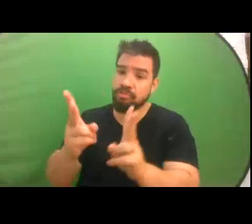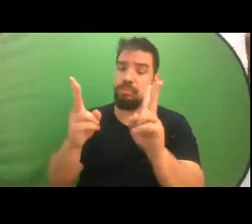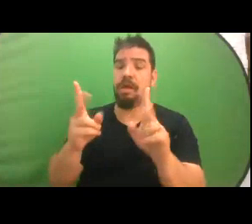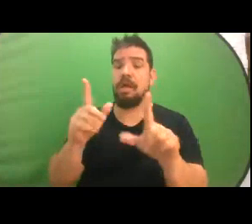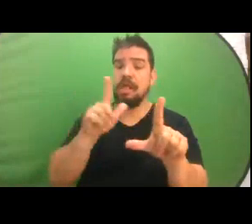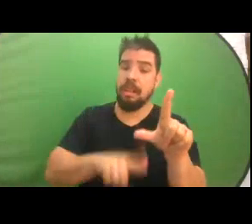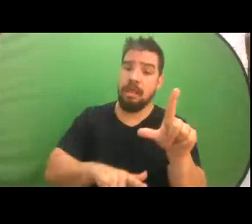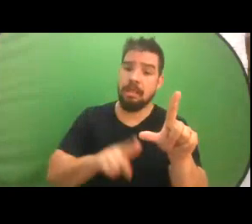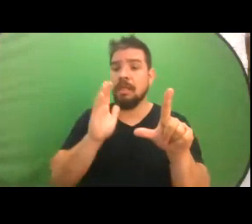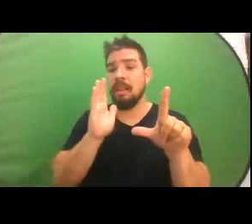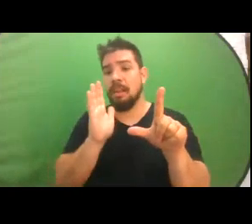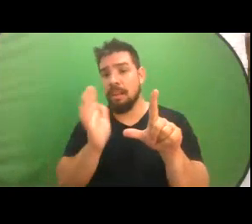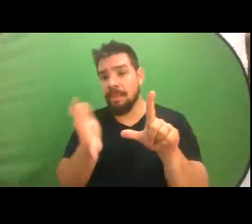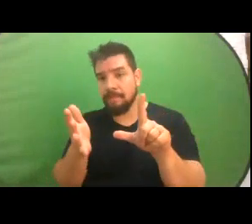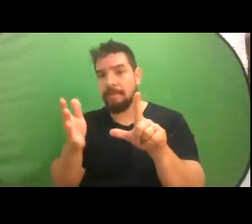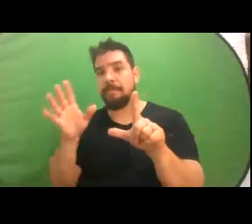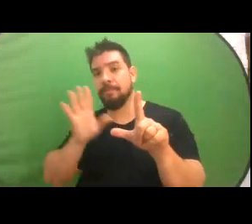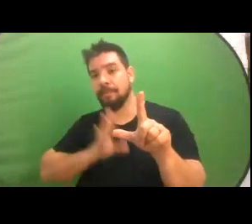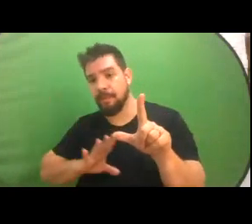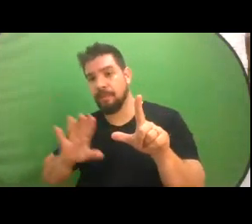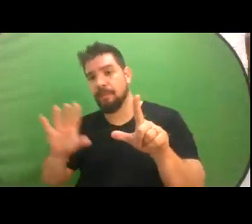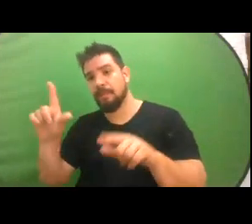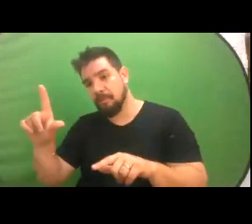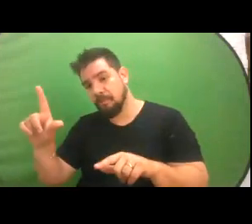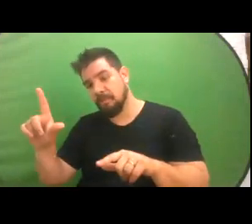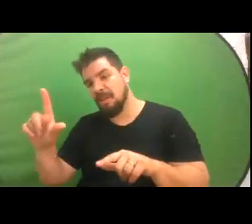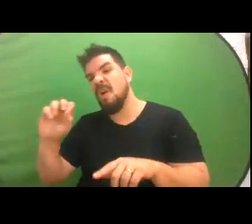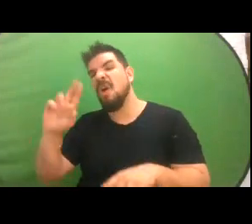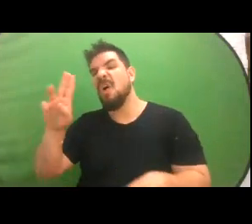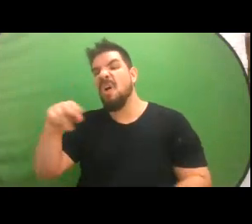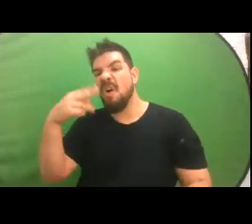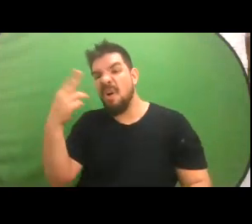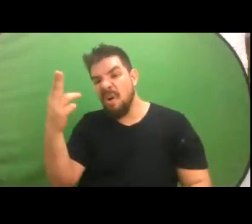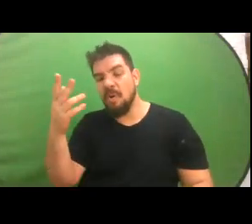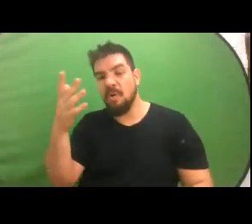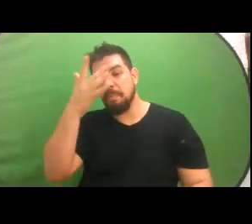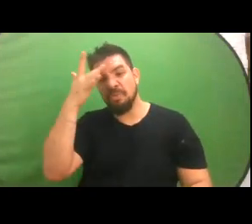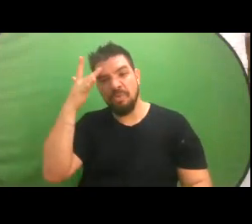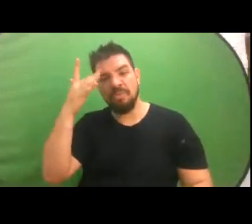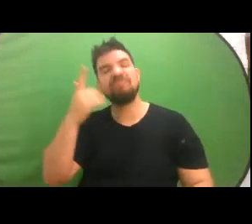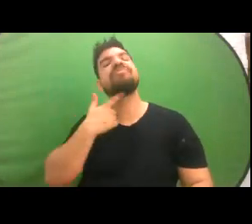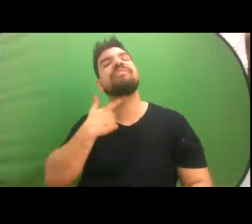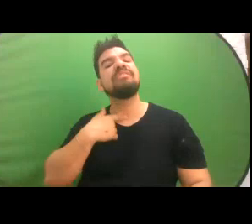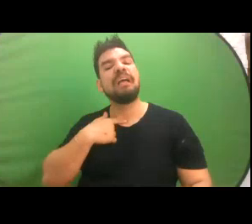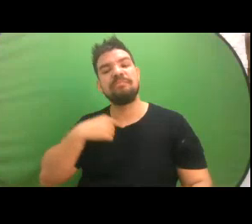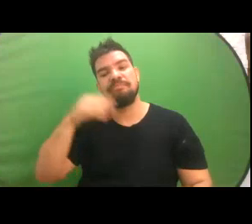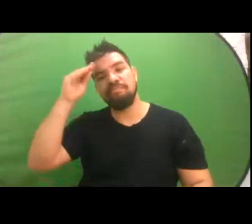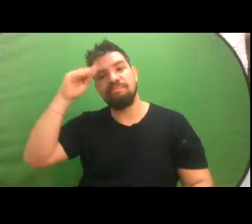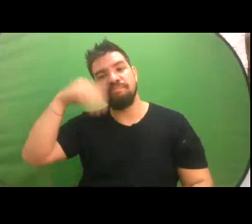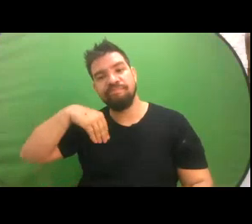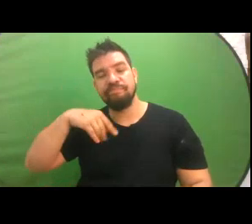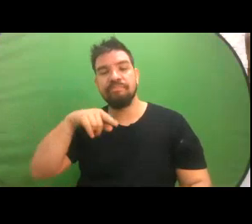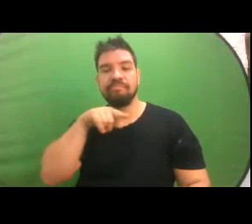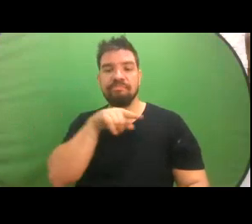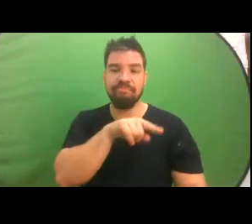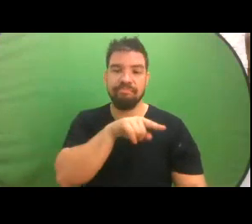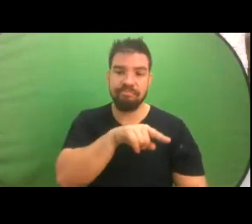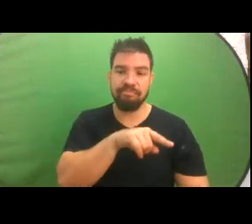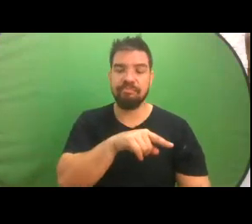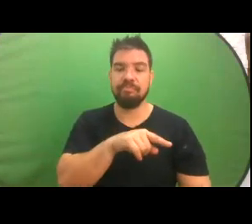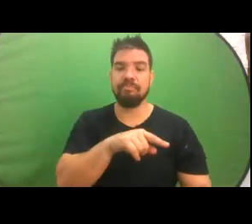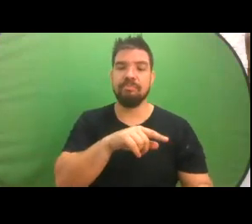algum motivo, por alguma questão no meio do caminho, decidiu que queria ir para, né? Então, aqui, ó, quem decidiu pela